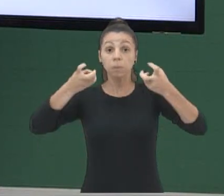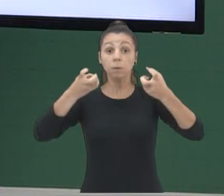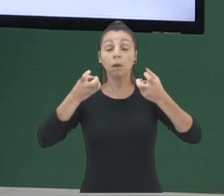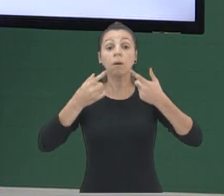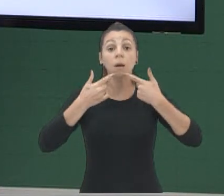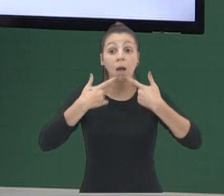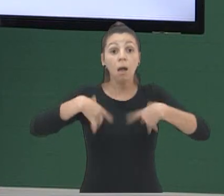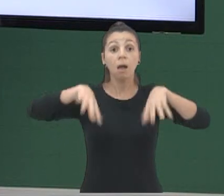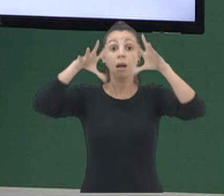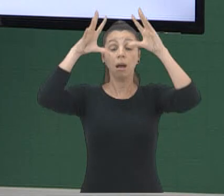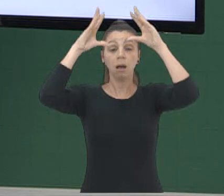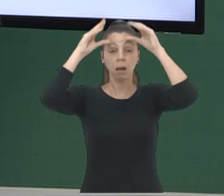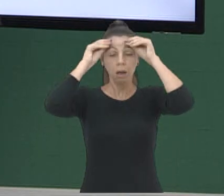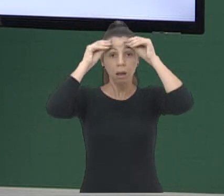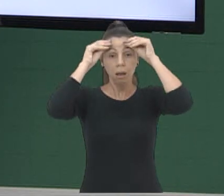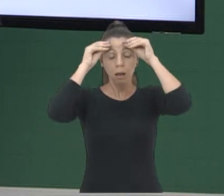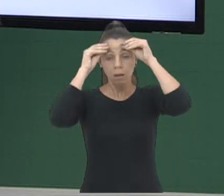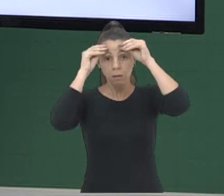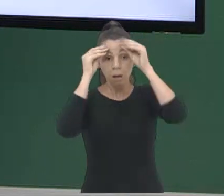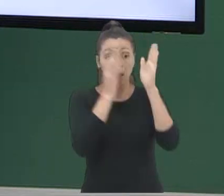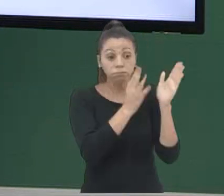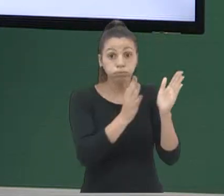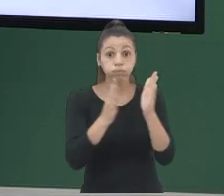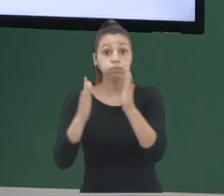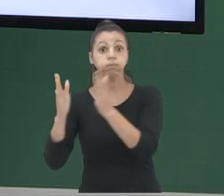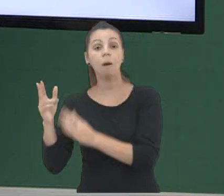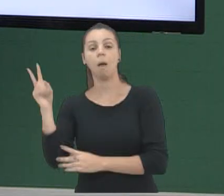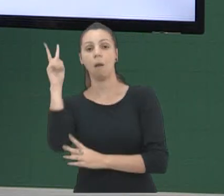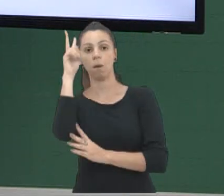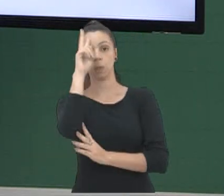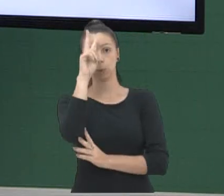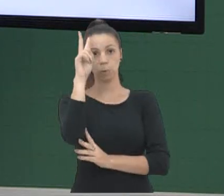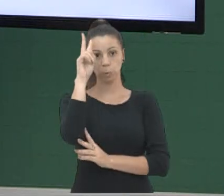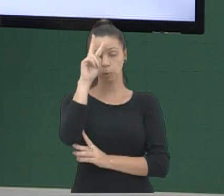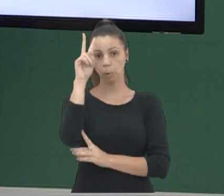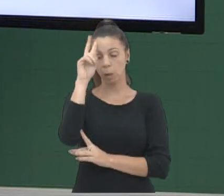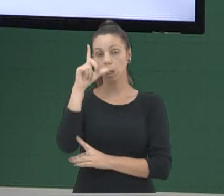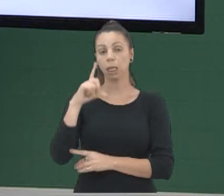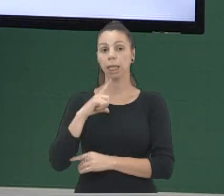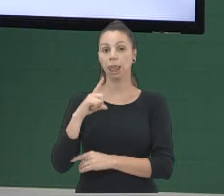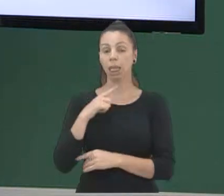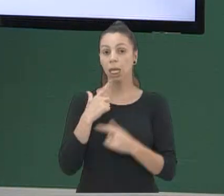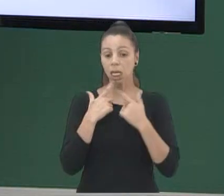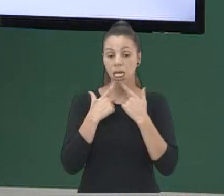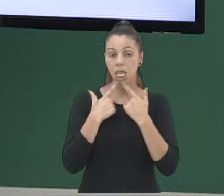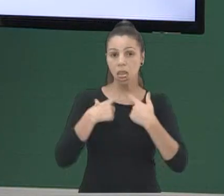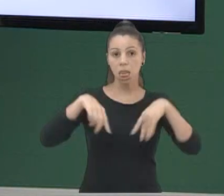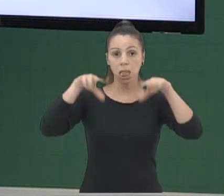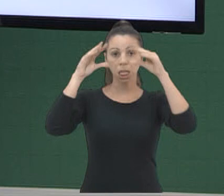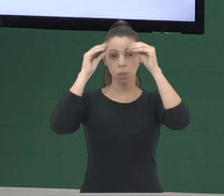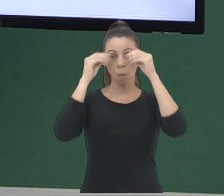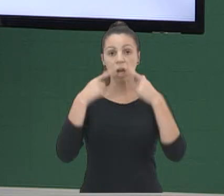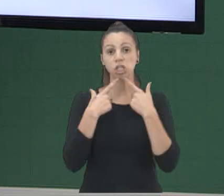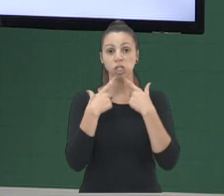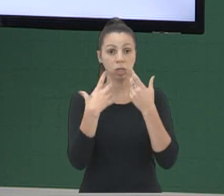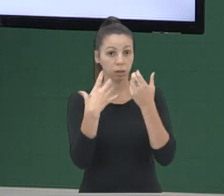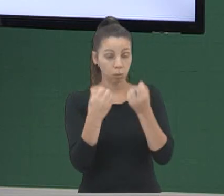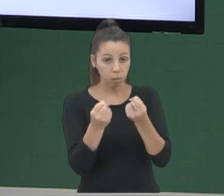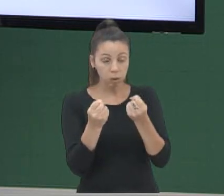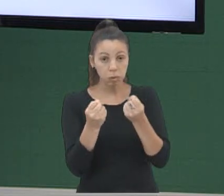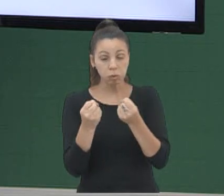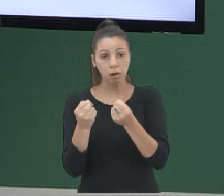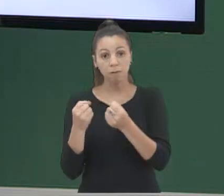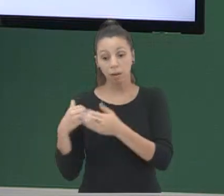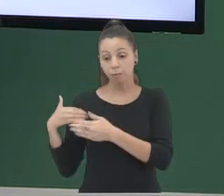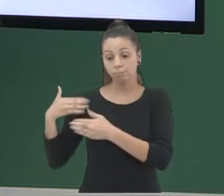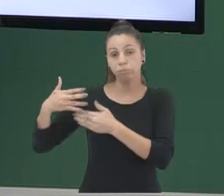linguagem, ela constrói a história. Então, tem os sentidos ali, os recursos linguísticos constroem a história. Então, veja, o que a